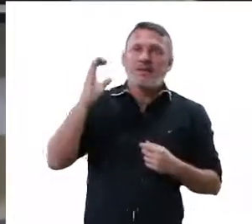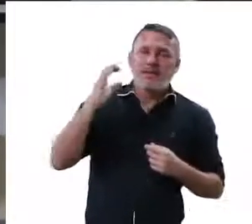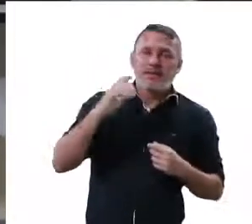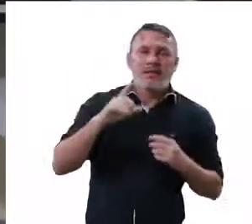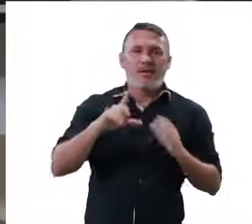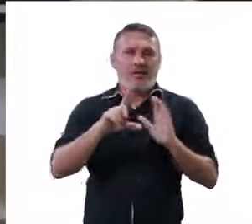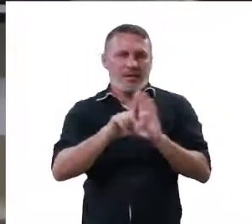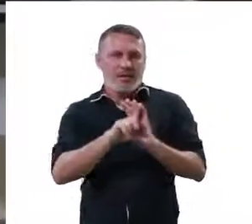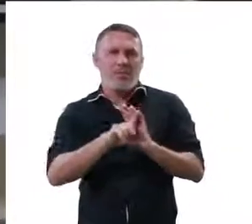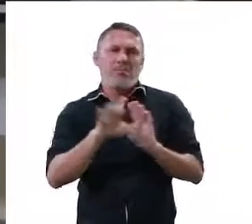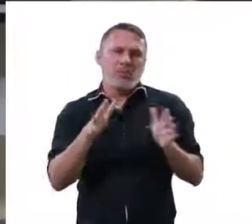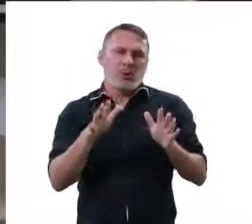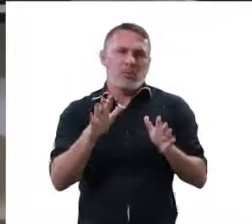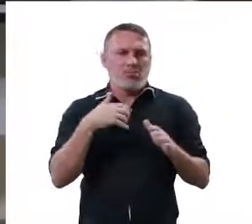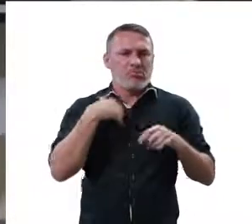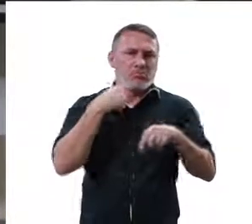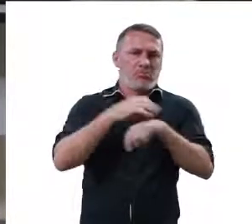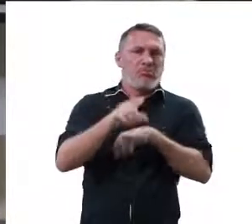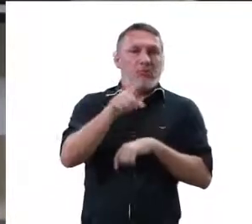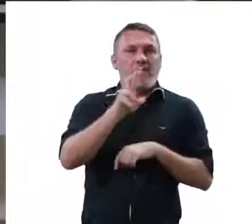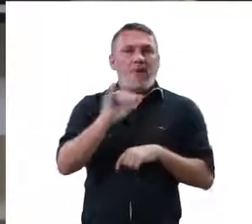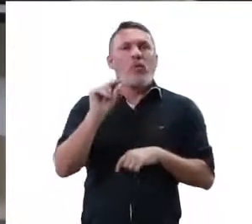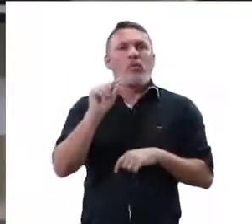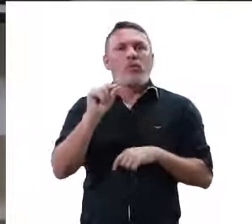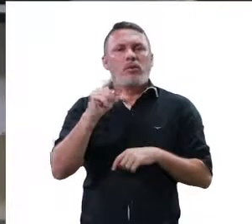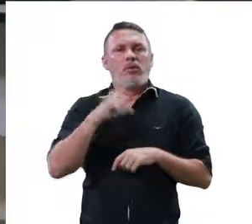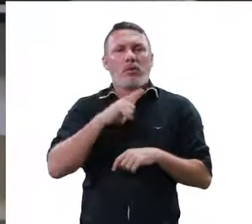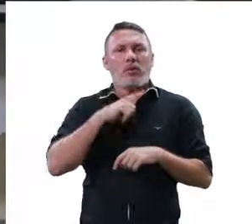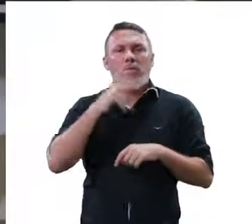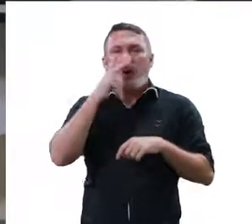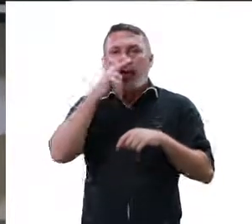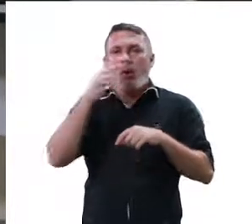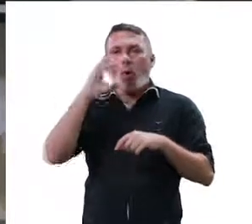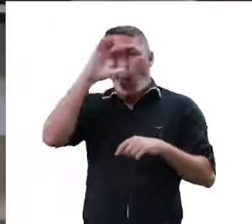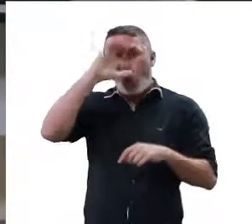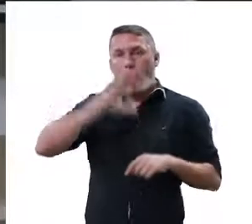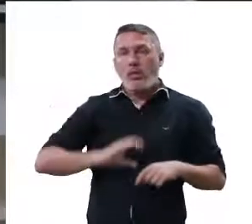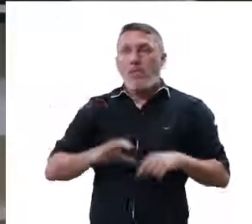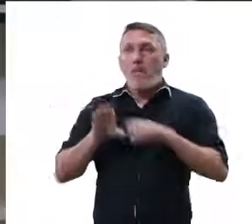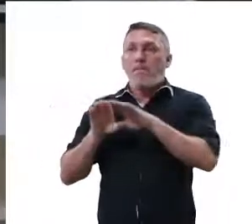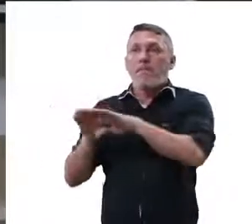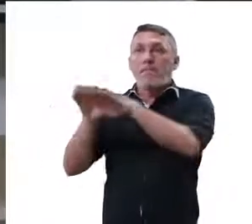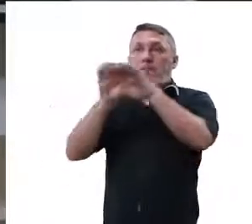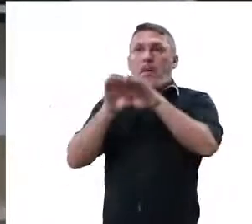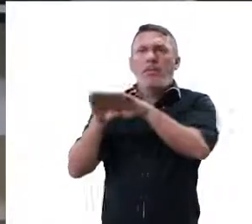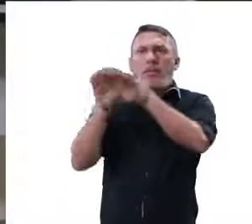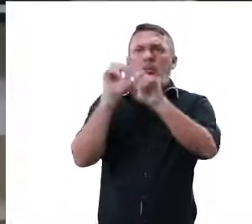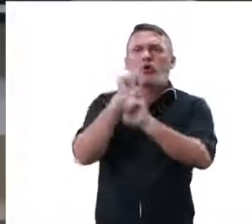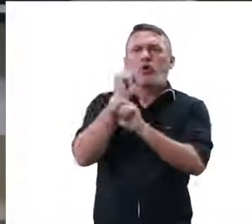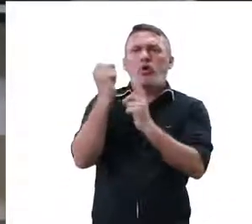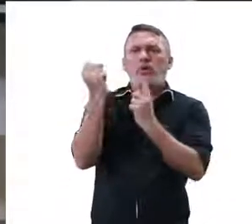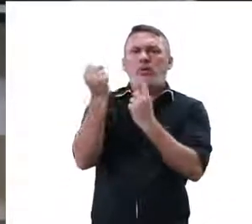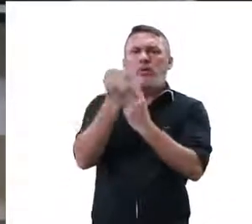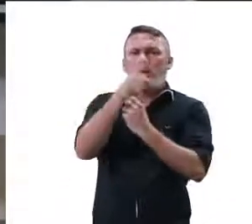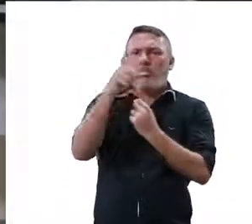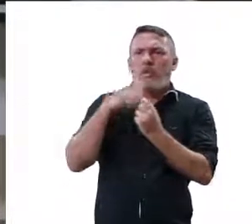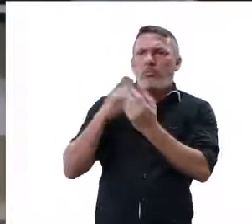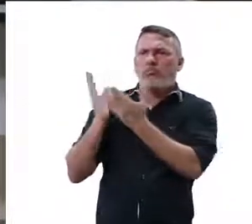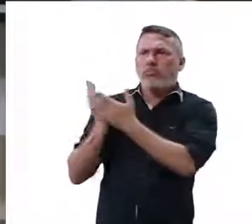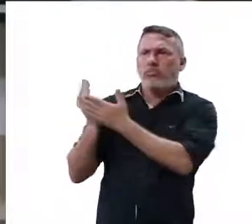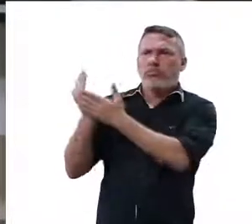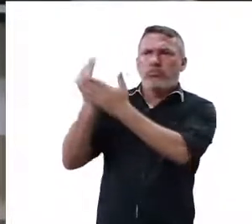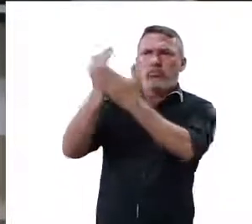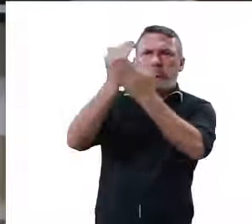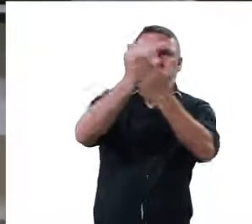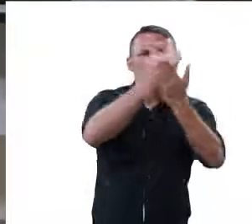questão da ciência, das leis? É mais ou menos isso. Você vai pegar padrões de comportamento de diferentes sociedades,